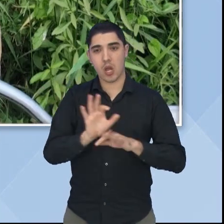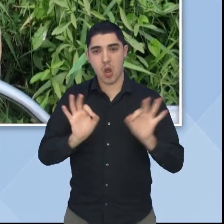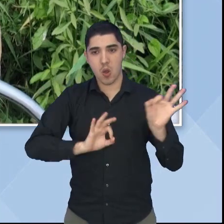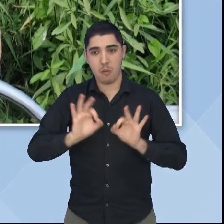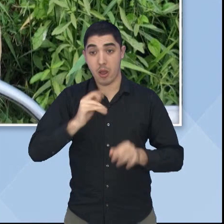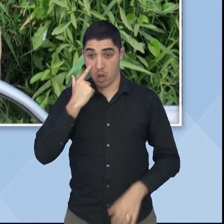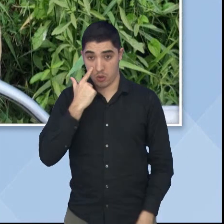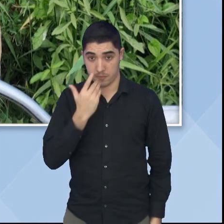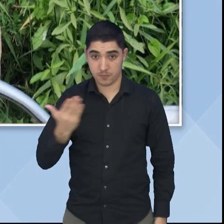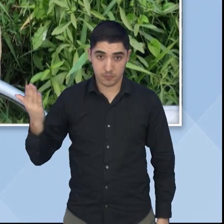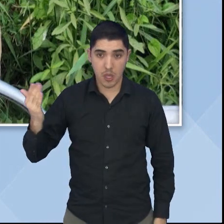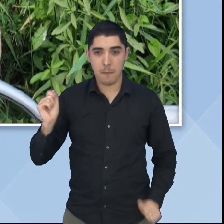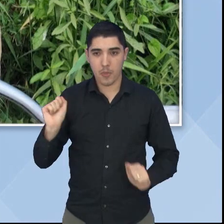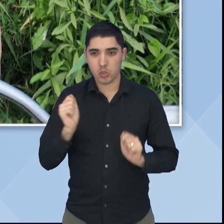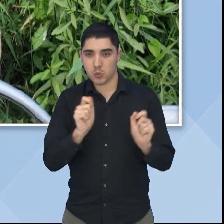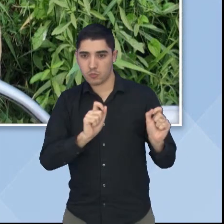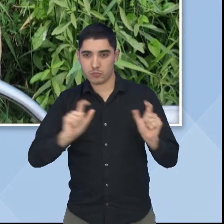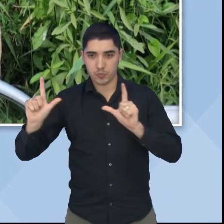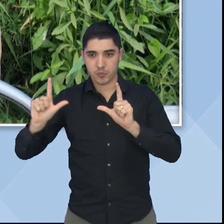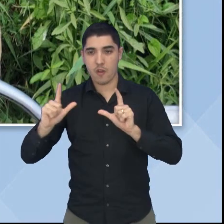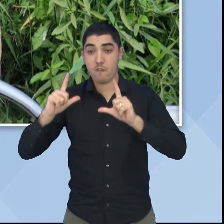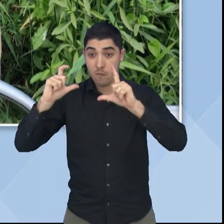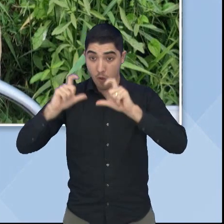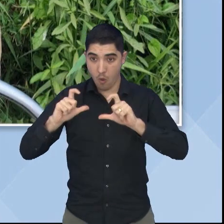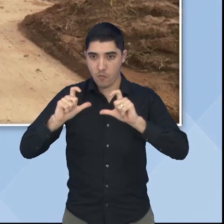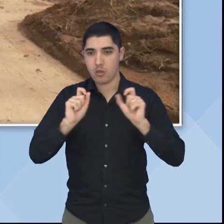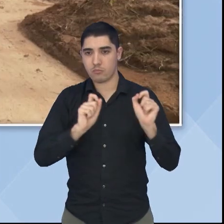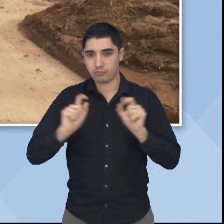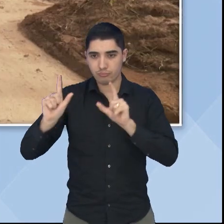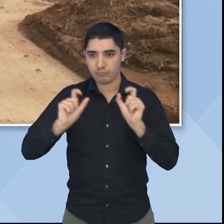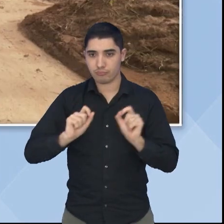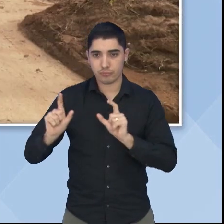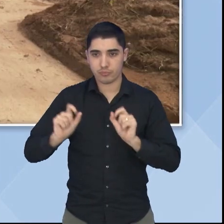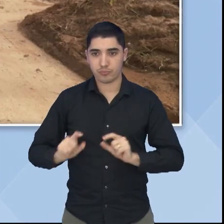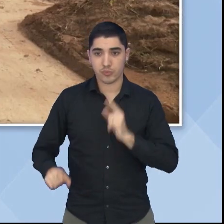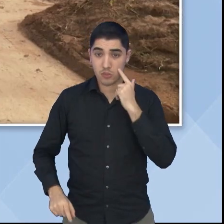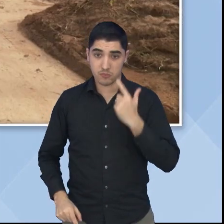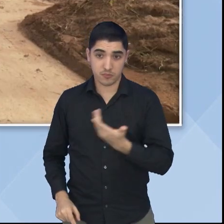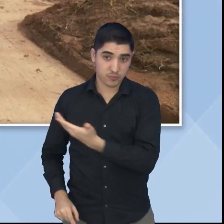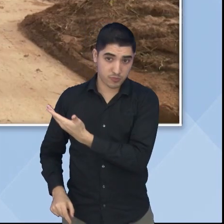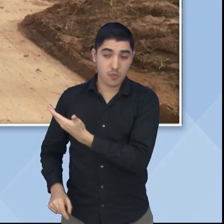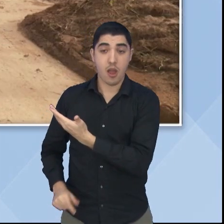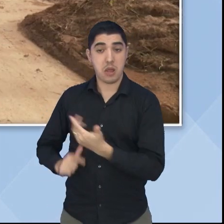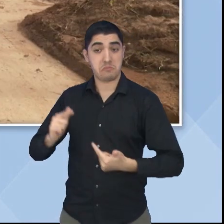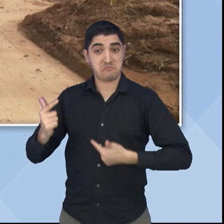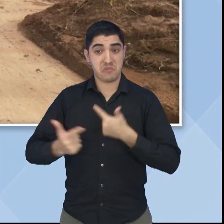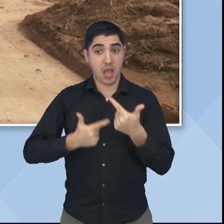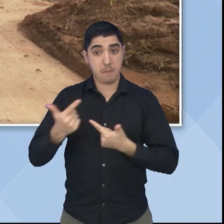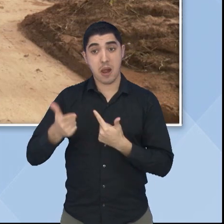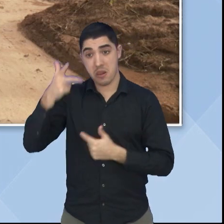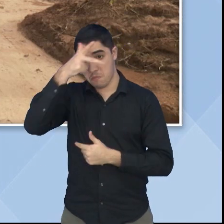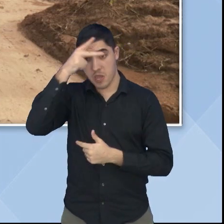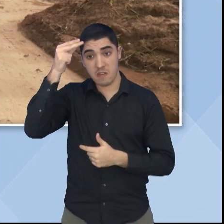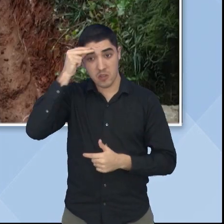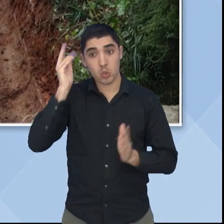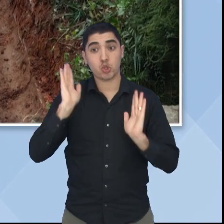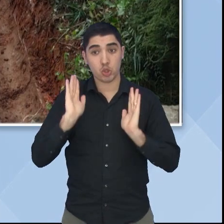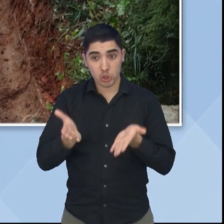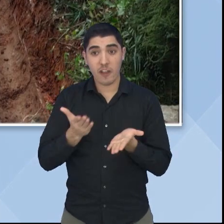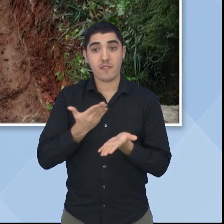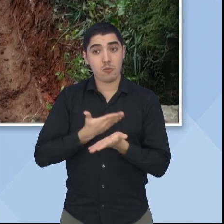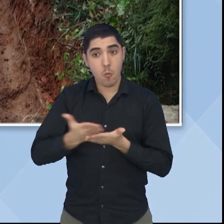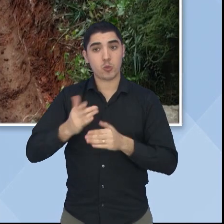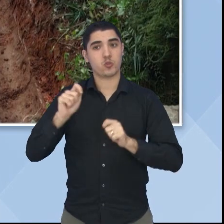passar? Pode ir passando essas fotos aí, Beto. Vocês são trabalhos que estão sendo executados há mais